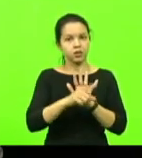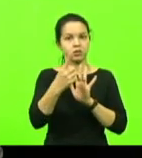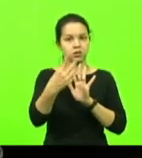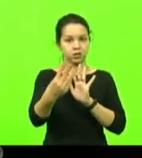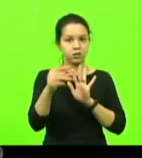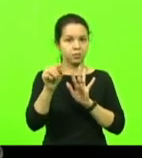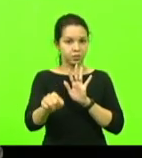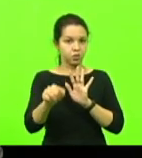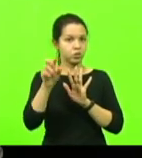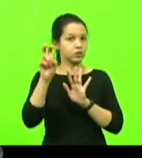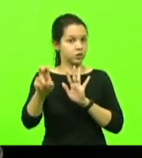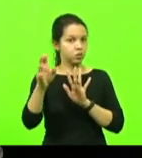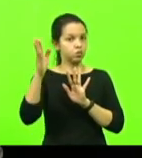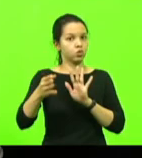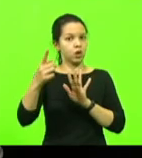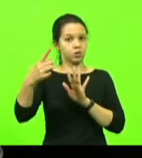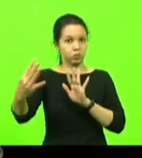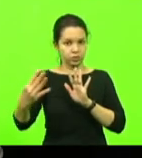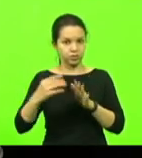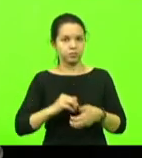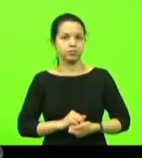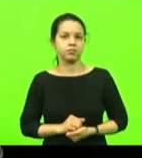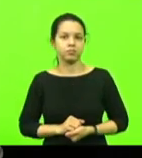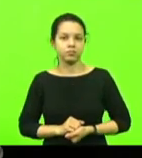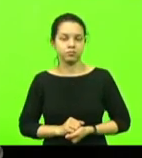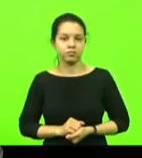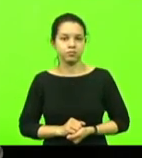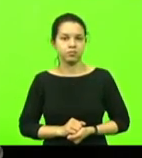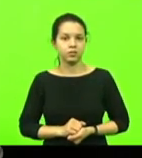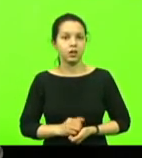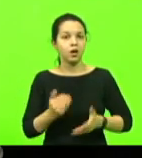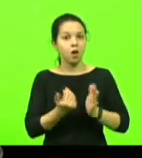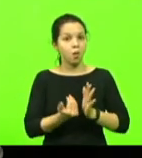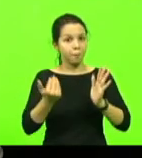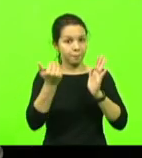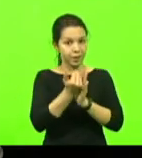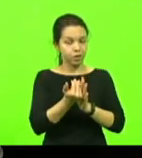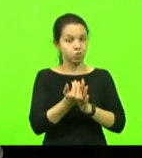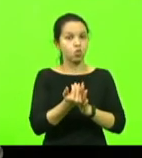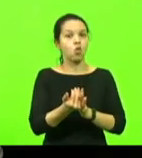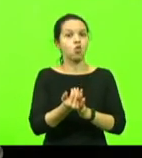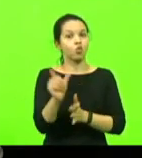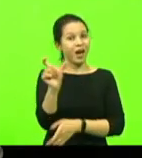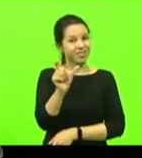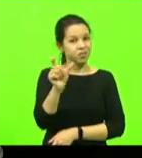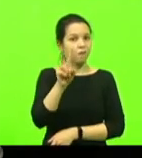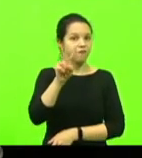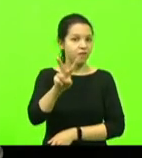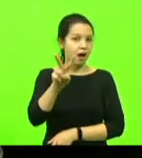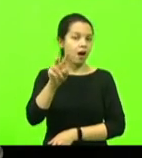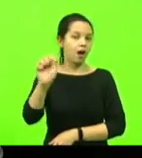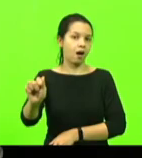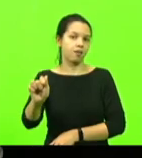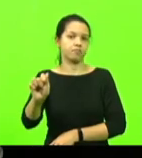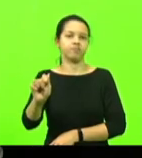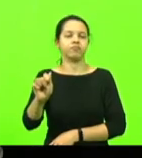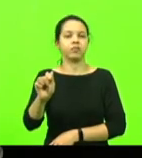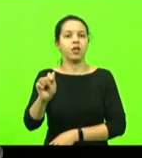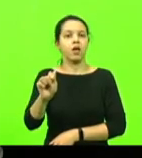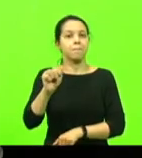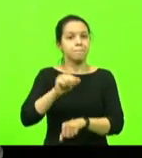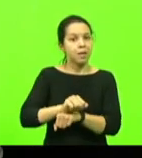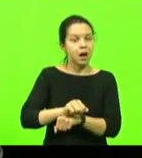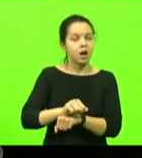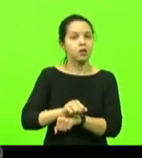13.005, de 2014. O aumento do vale alimentação, que está congelado há 10 anos, no valor de